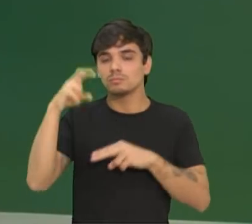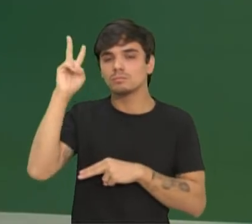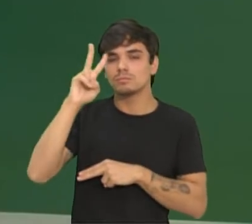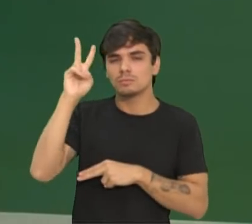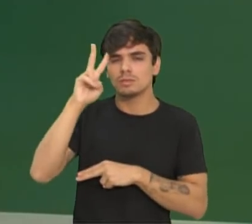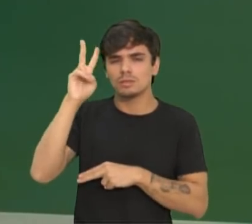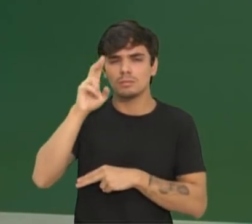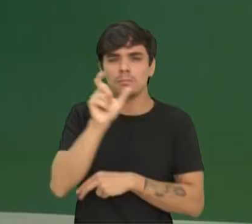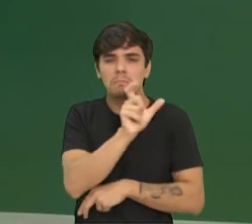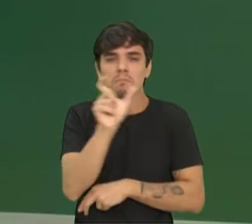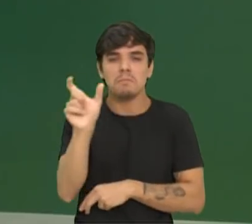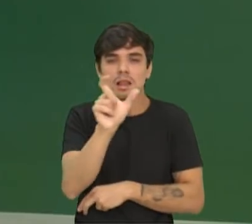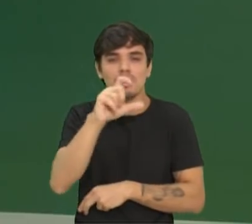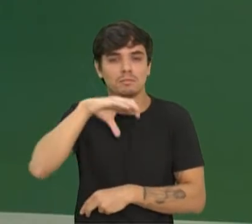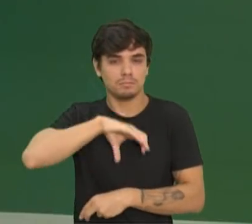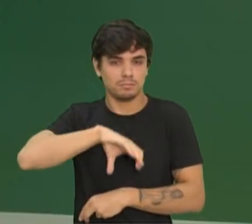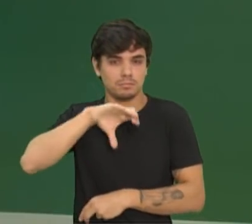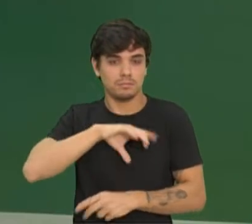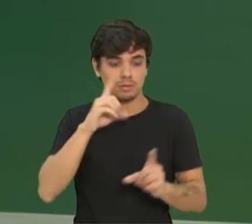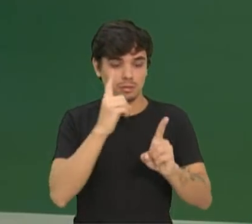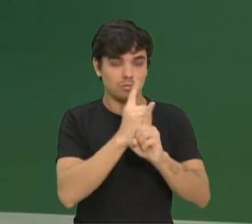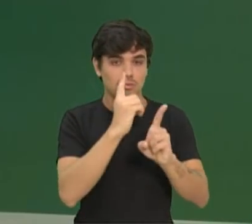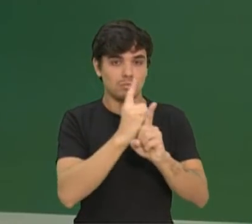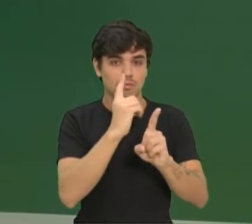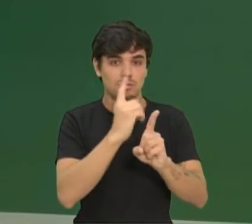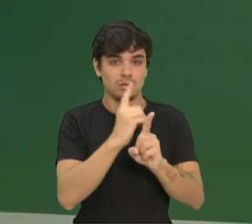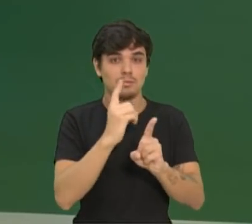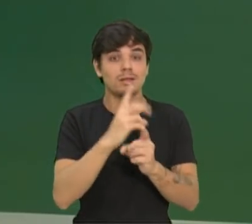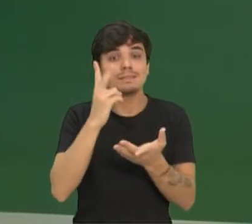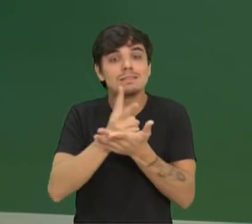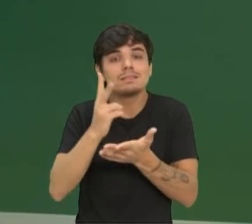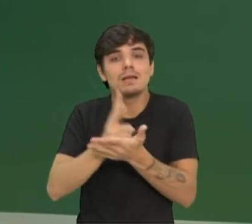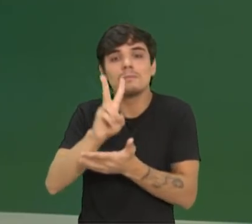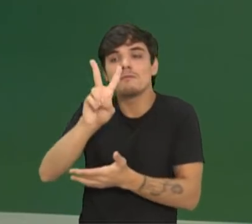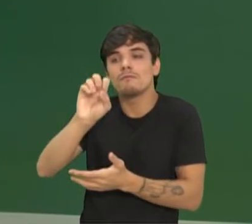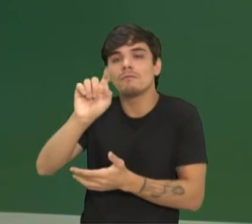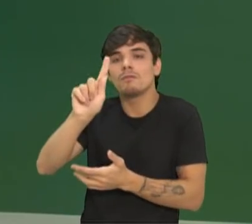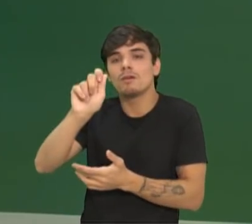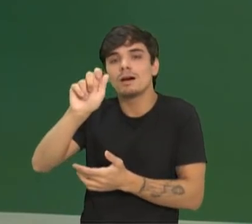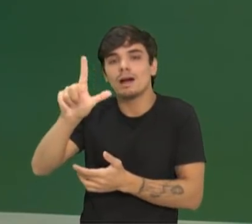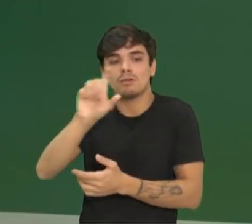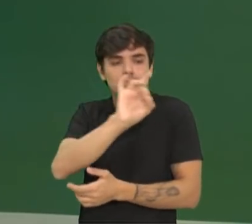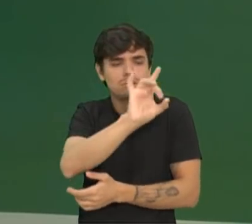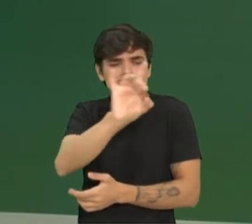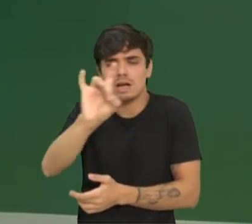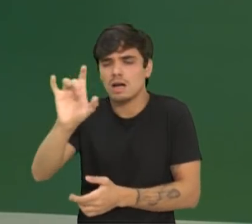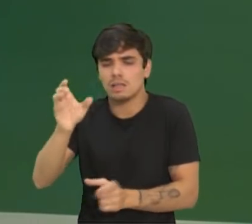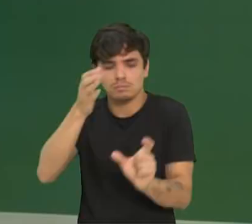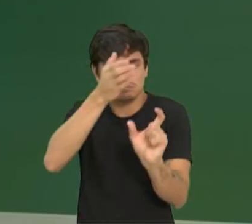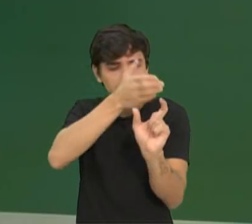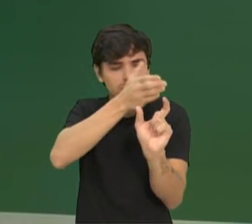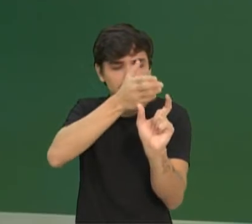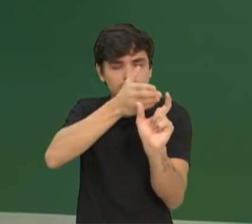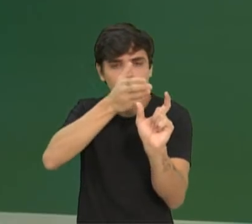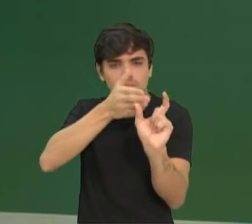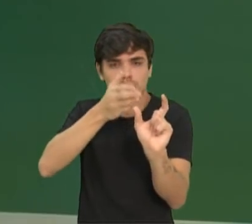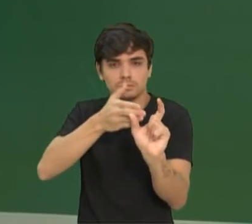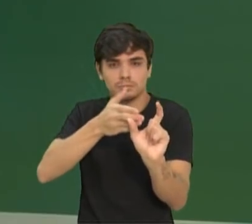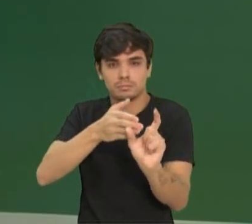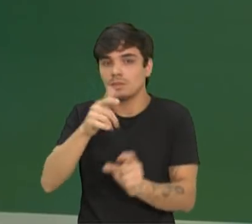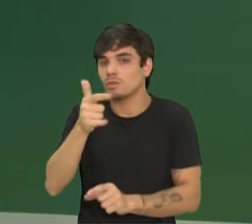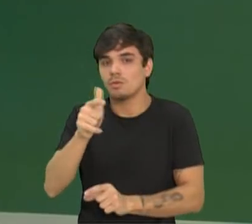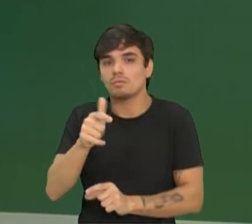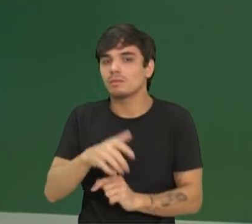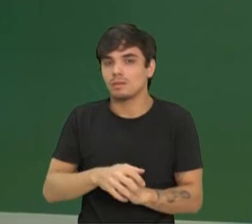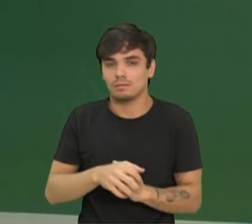palavras portuguesas encontramos sempre uma vogal em cada sílaba. Não existe sílaba apenas com consoantes, é